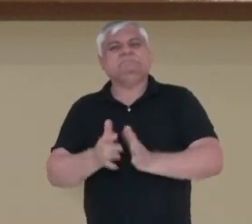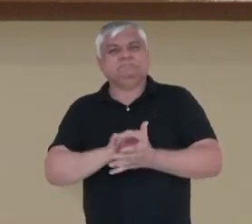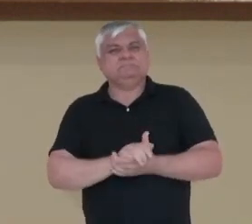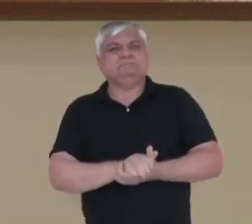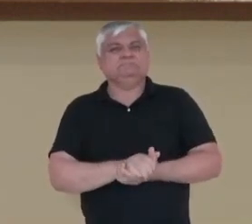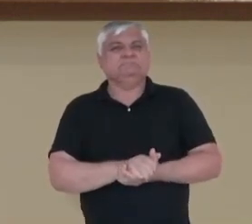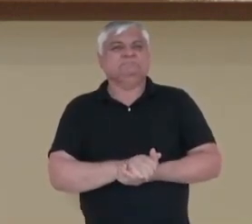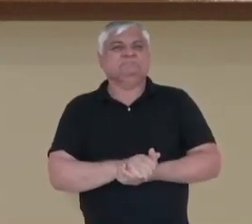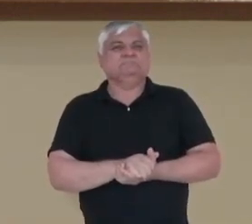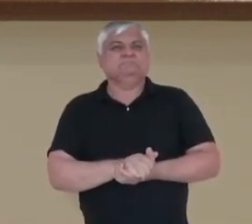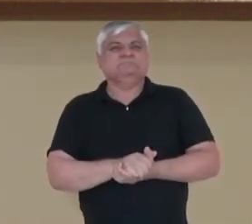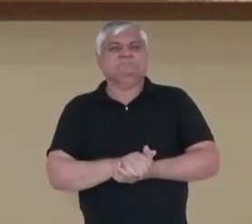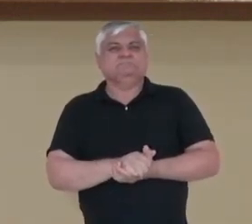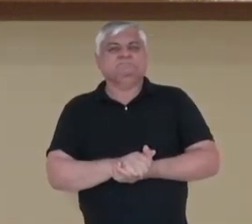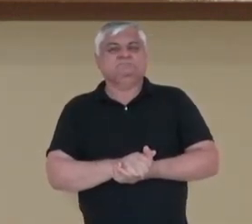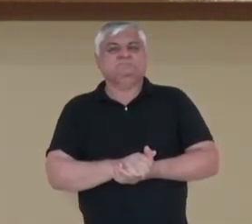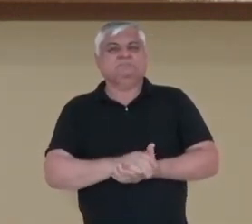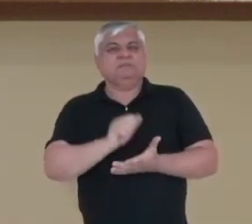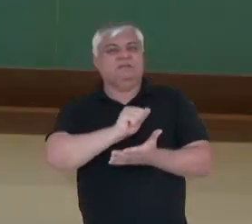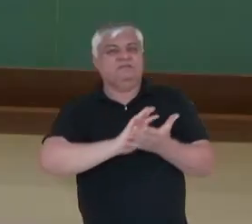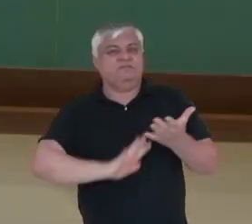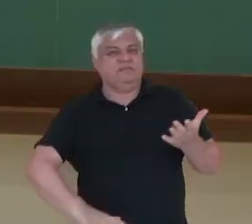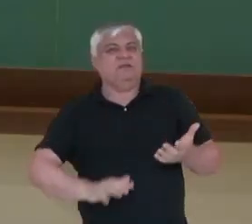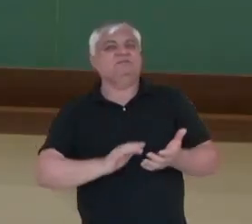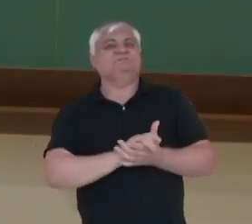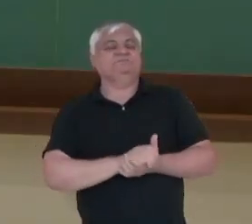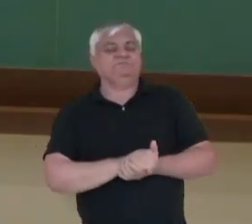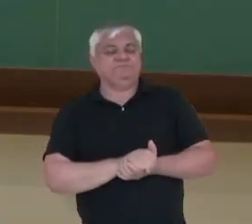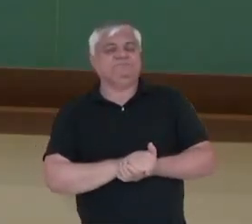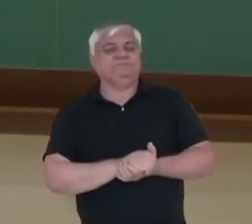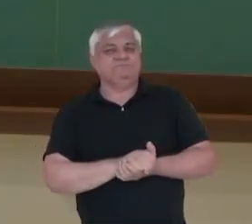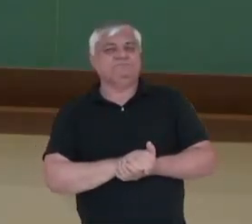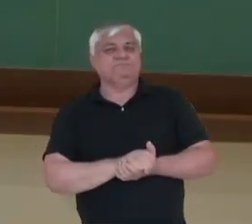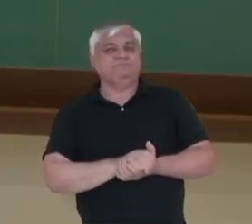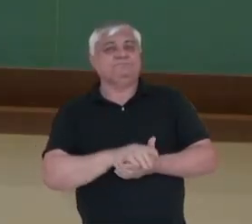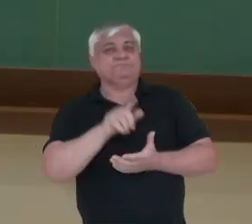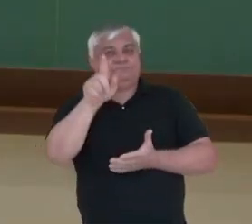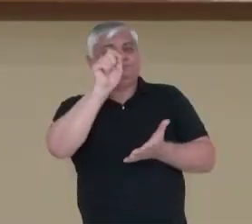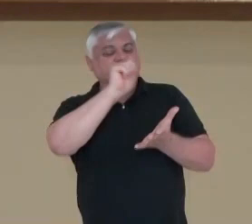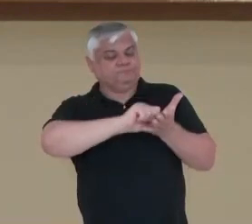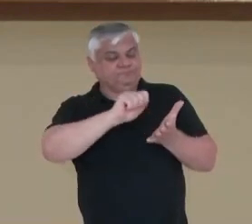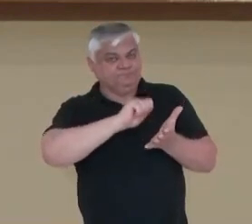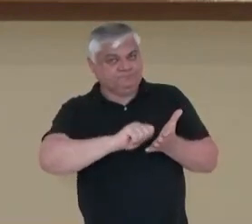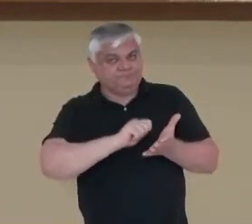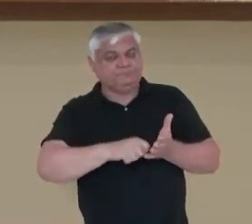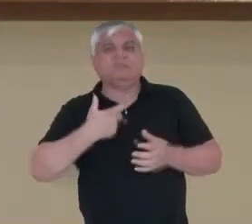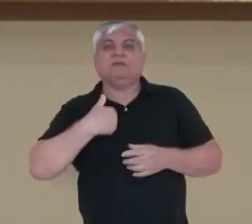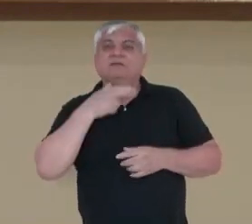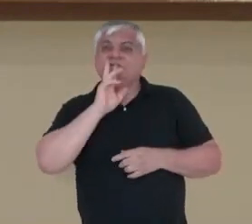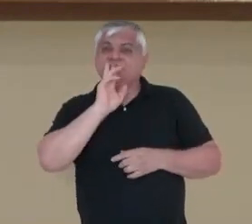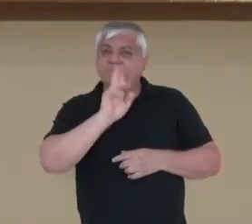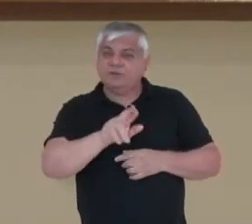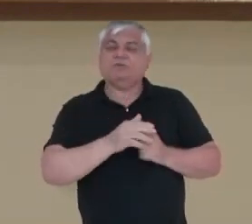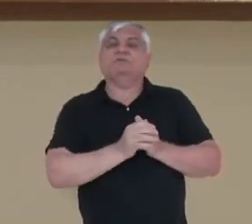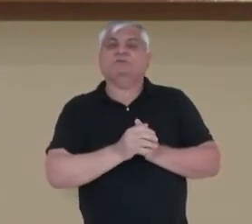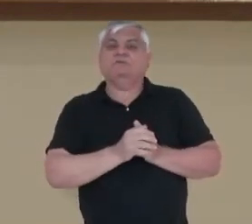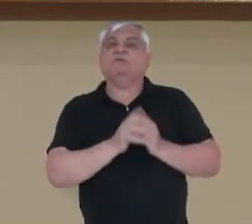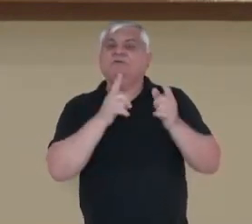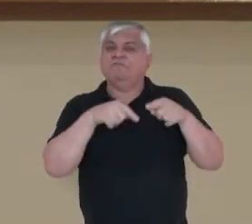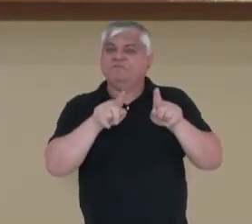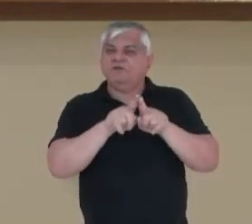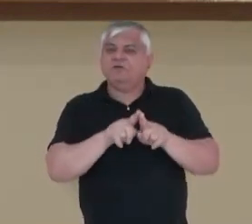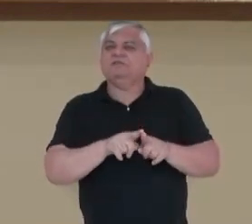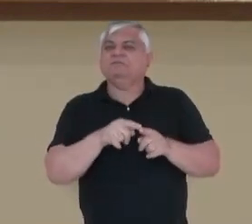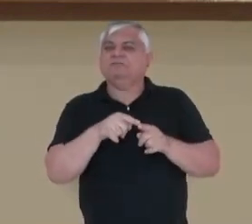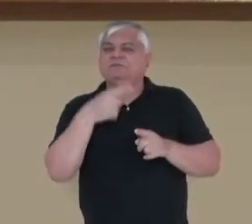belga. Chegamos à nossa última atividade, pessoal. Quero que vocês copiem, respondam no caderno de vocês e daí a